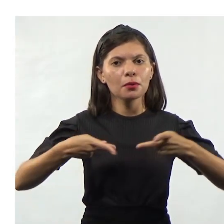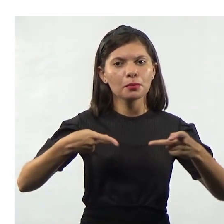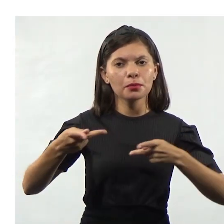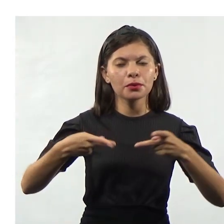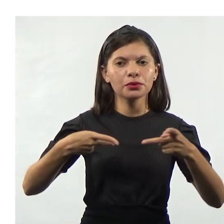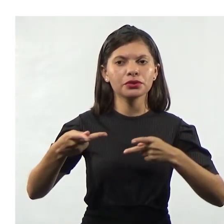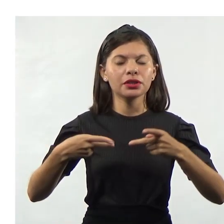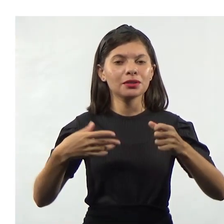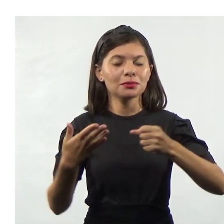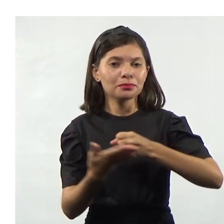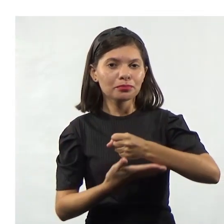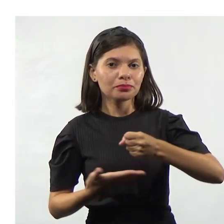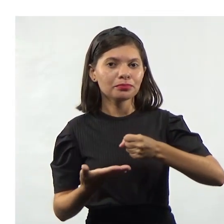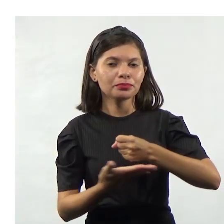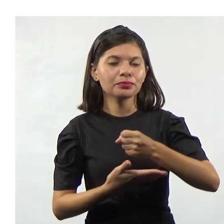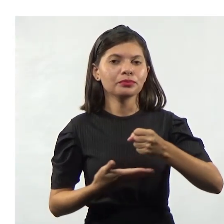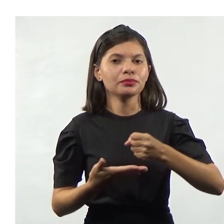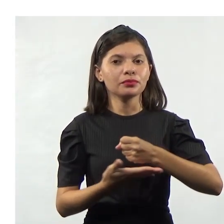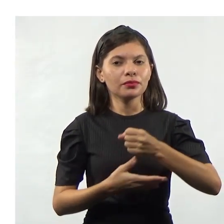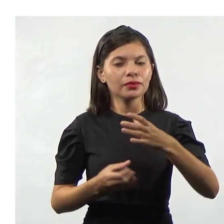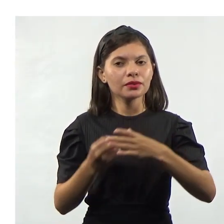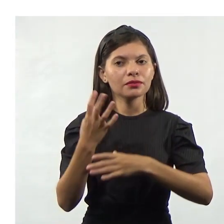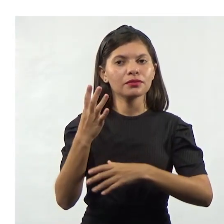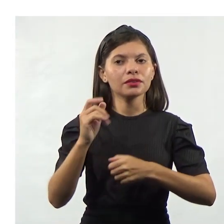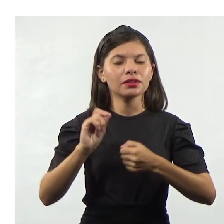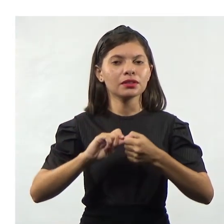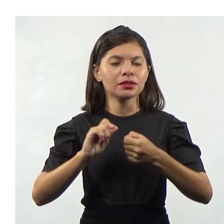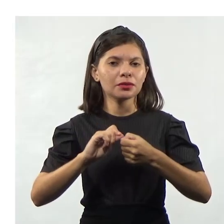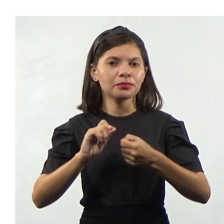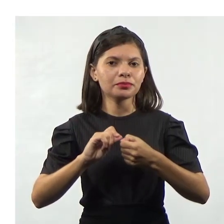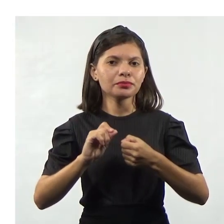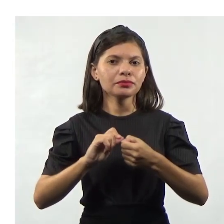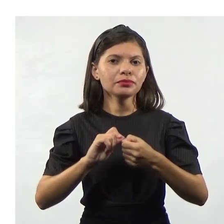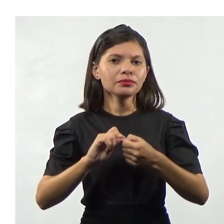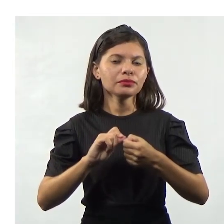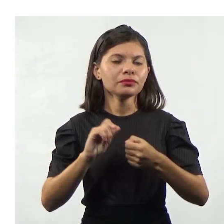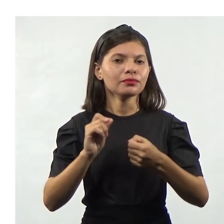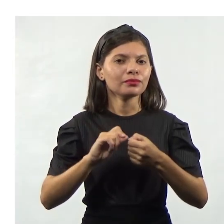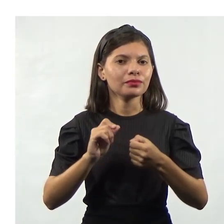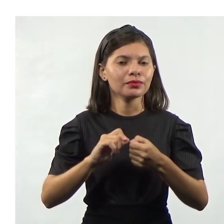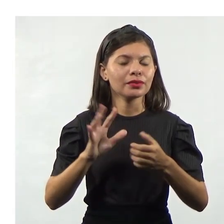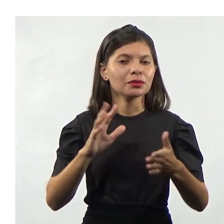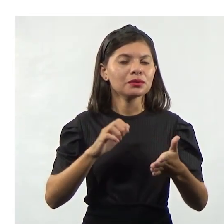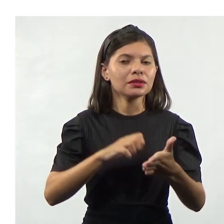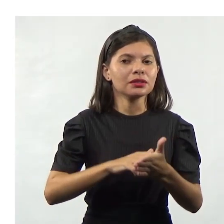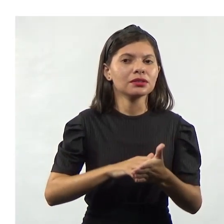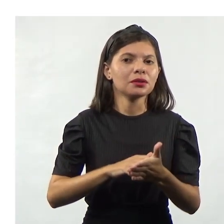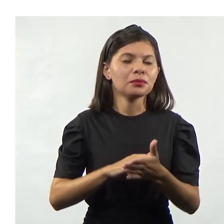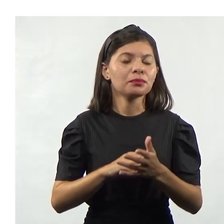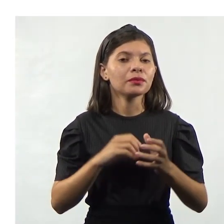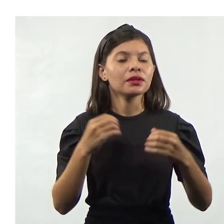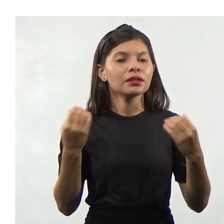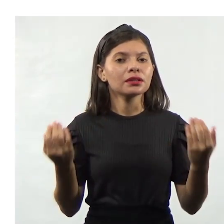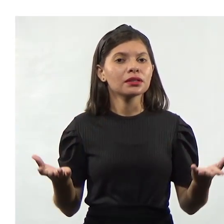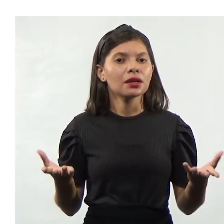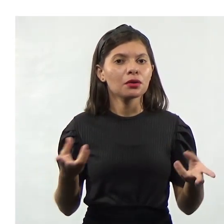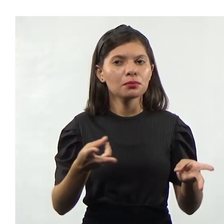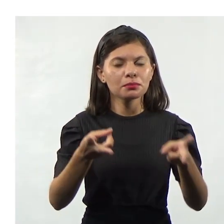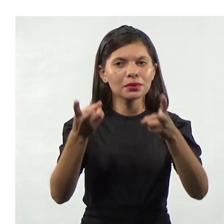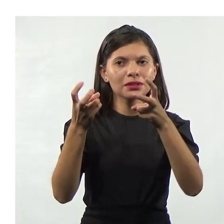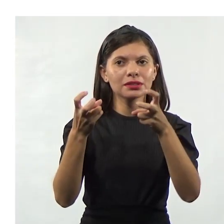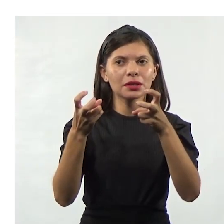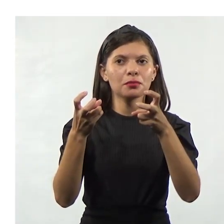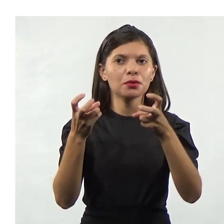anteprojeto, ao termo de referência ou ao projeto básico a serem elaborados caso se conclua pela viabilidade da contratação.